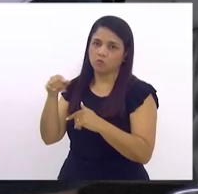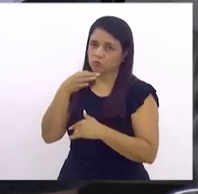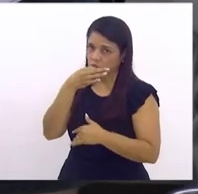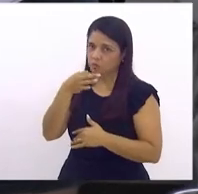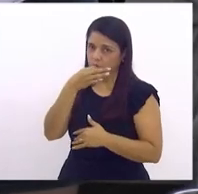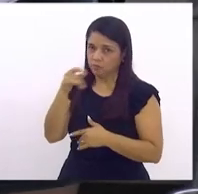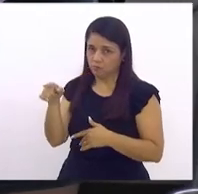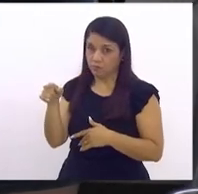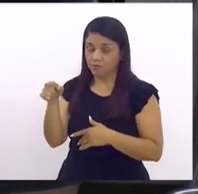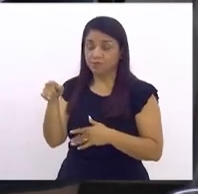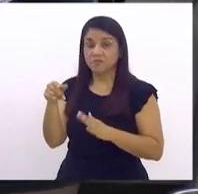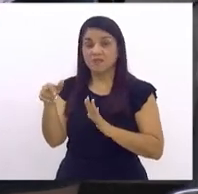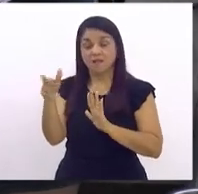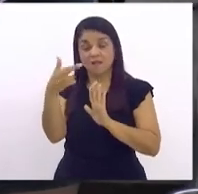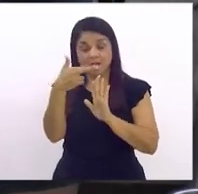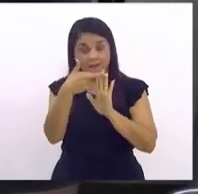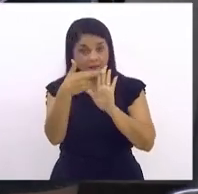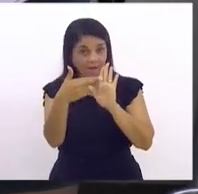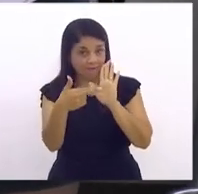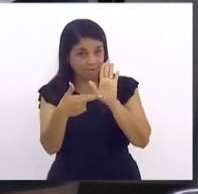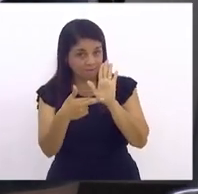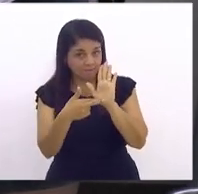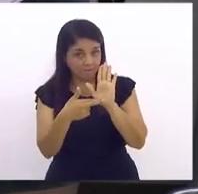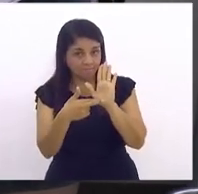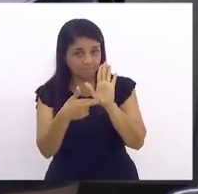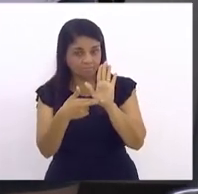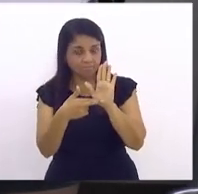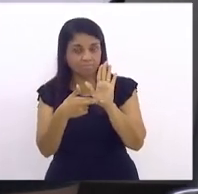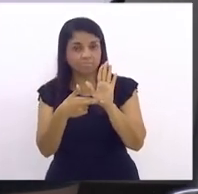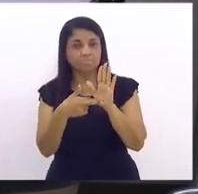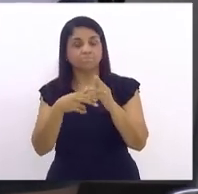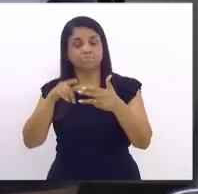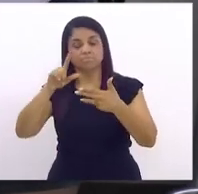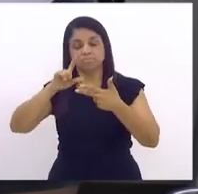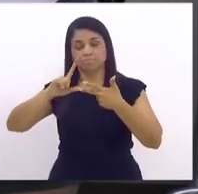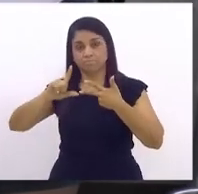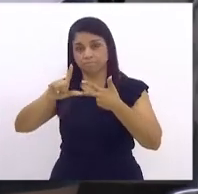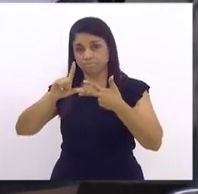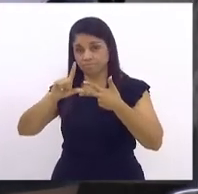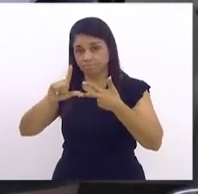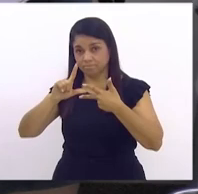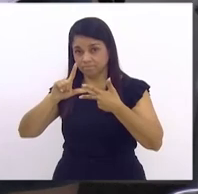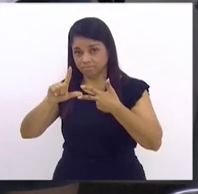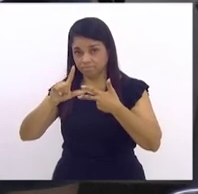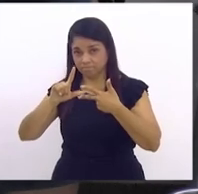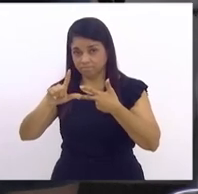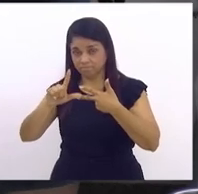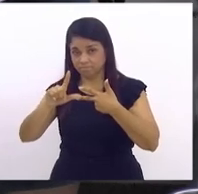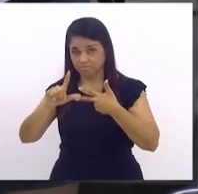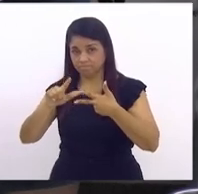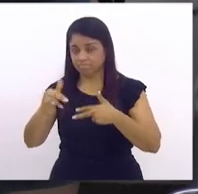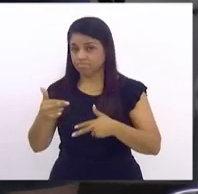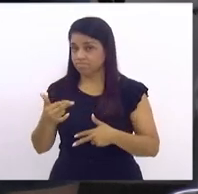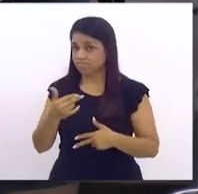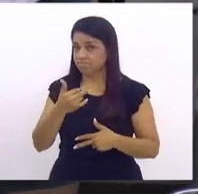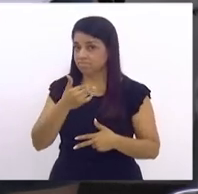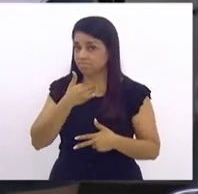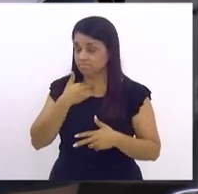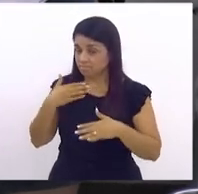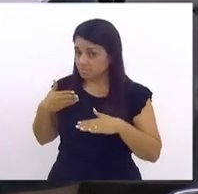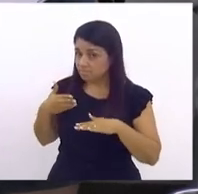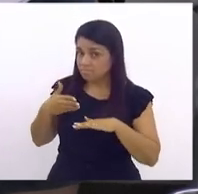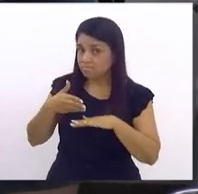que, a rigor, o Poder Legislativo só não deveria